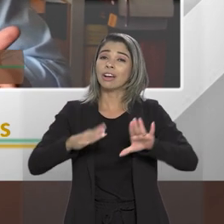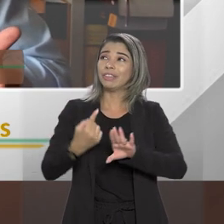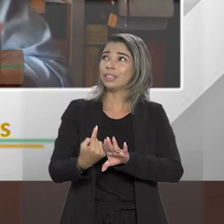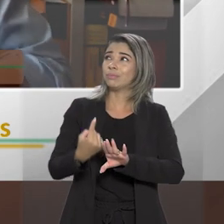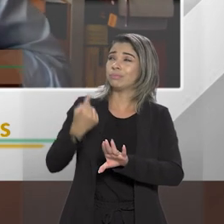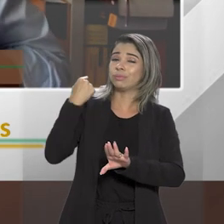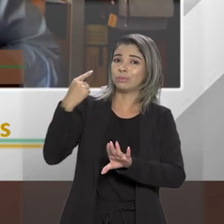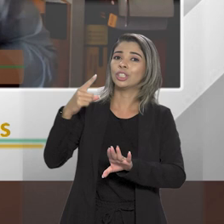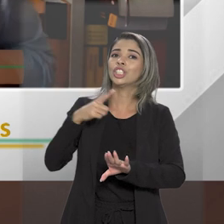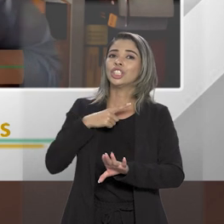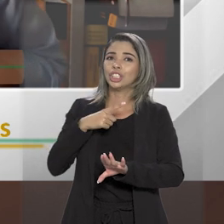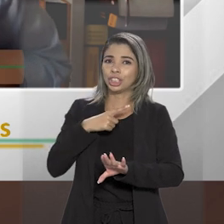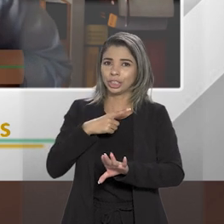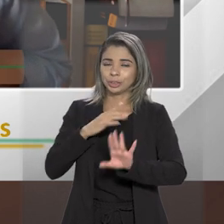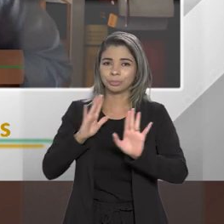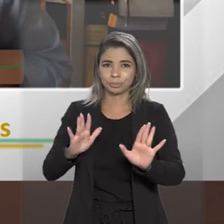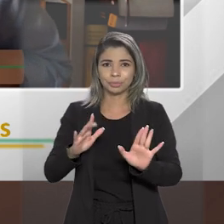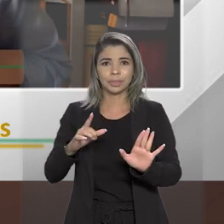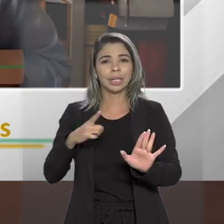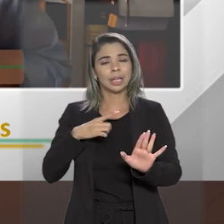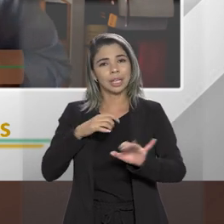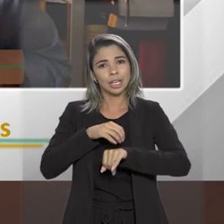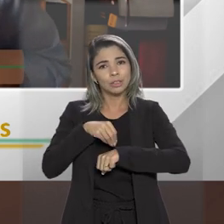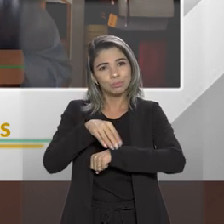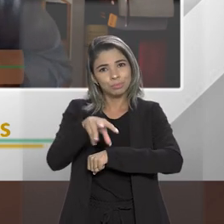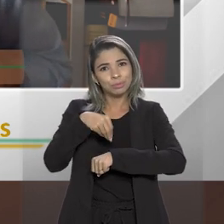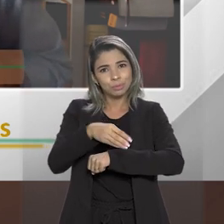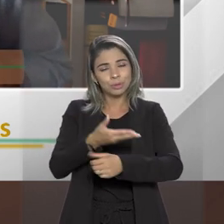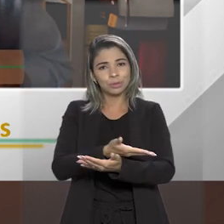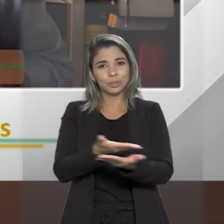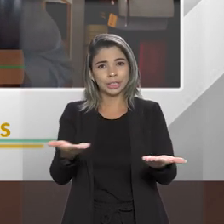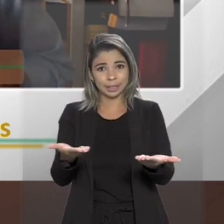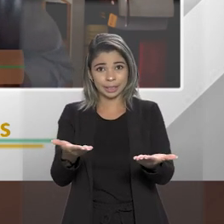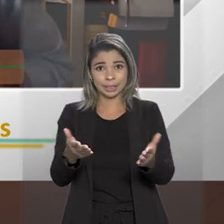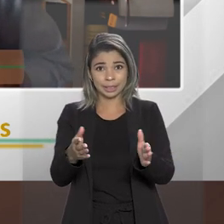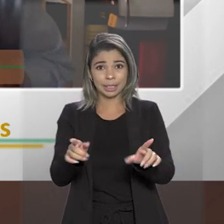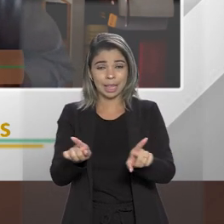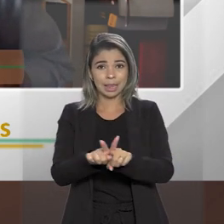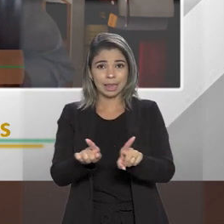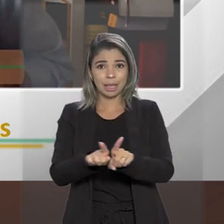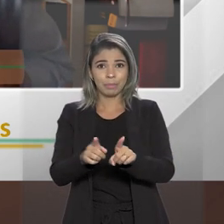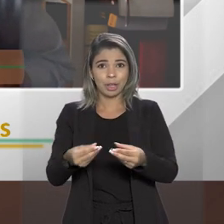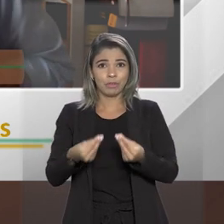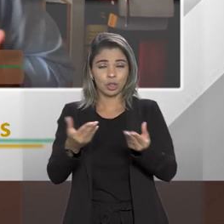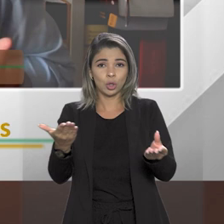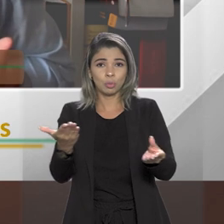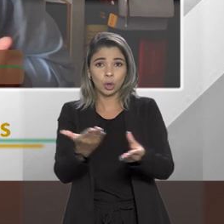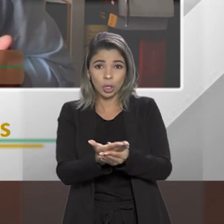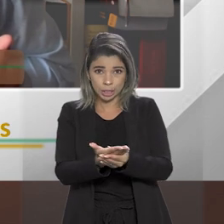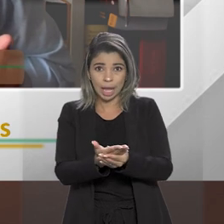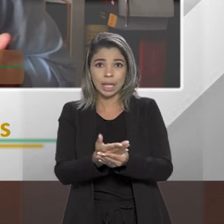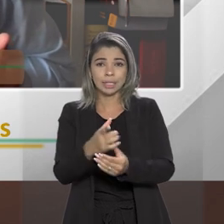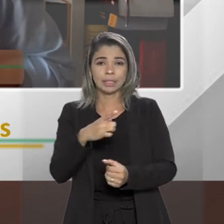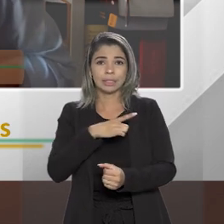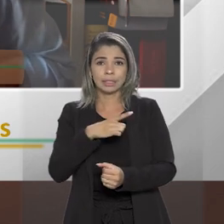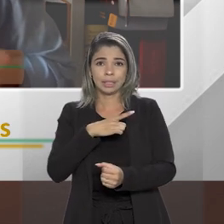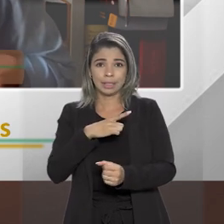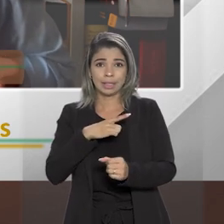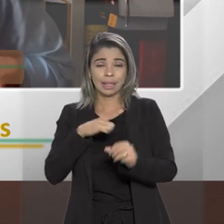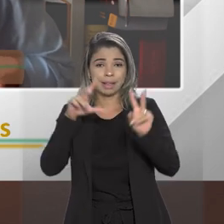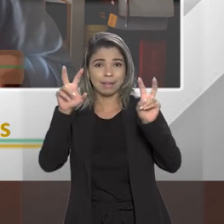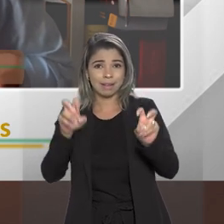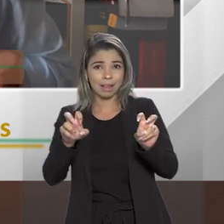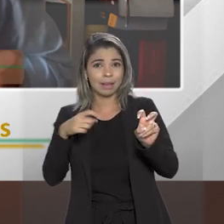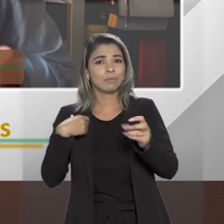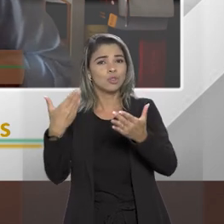90. Uma Se quando eu comecei a desconfiança, estudar né? processo. Quando eu comecei a estudar processo, como para ser professor, e